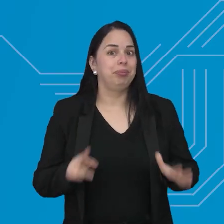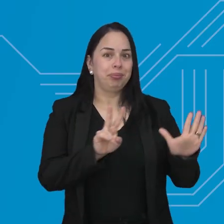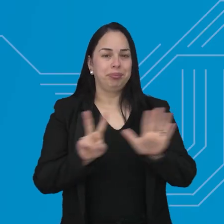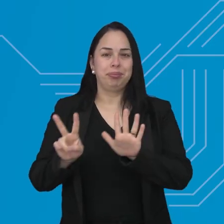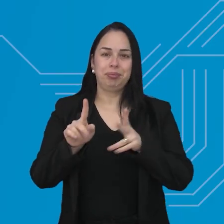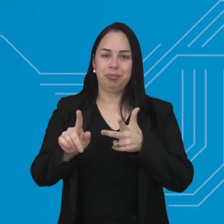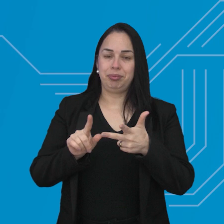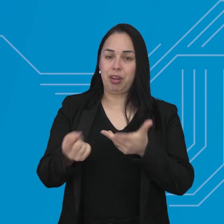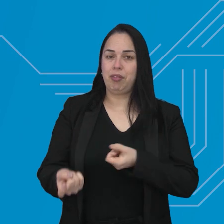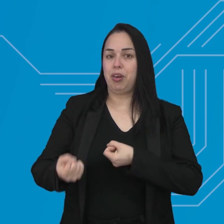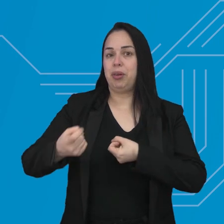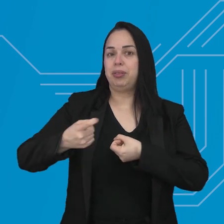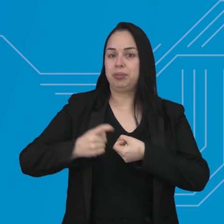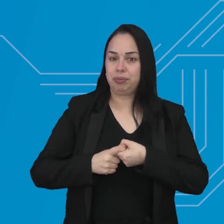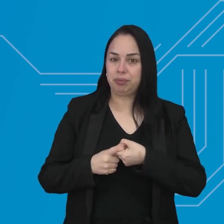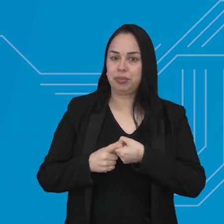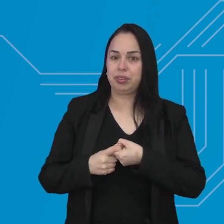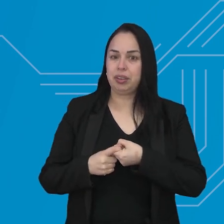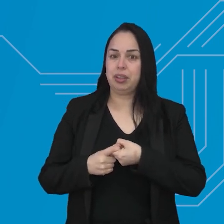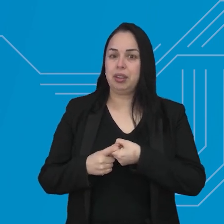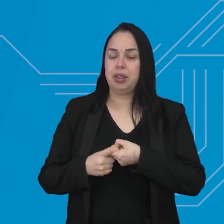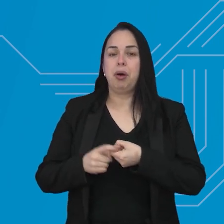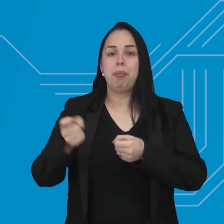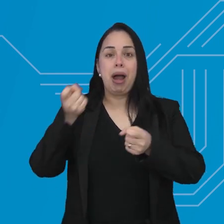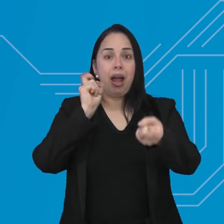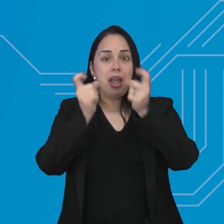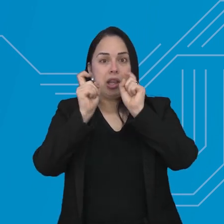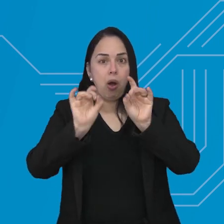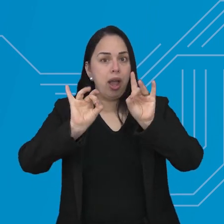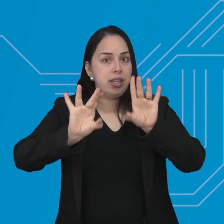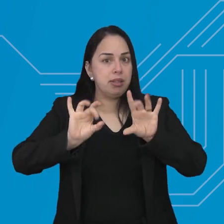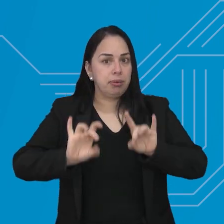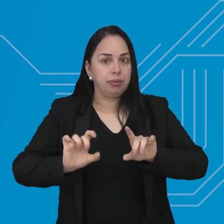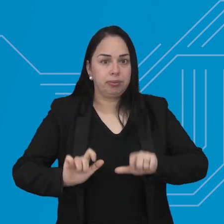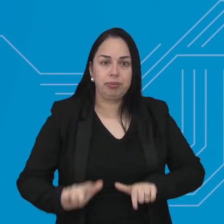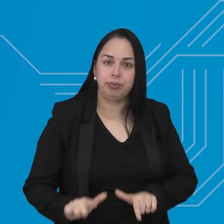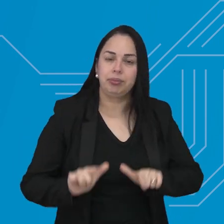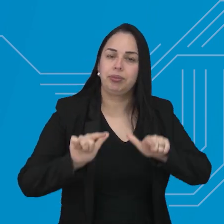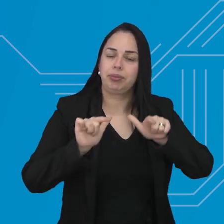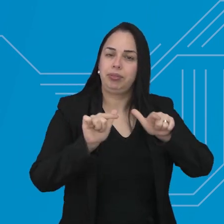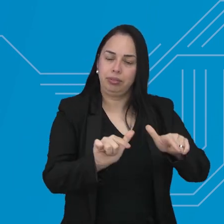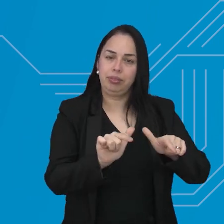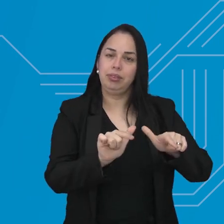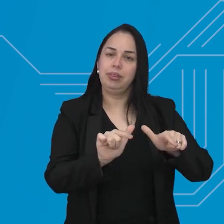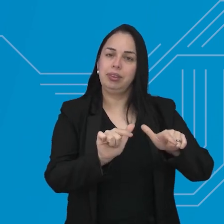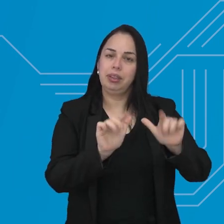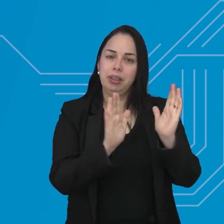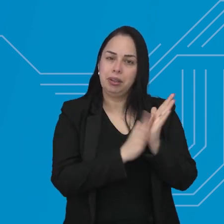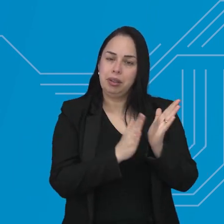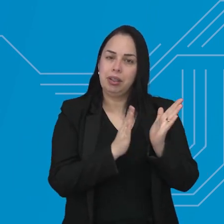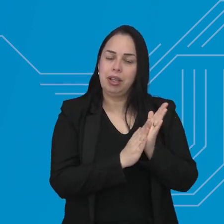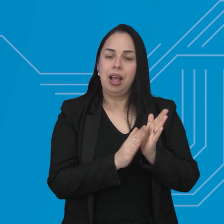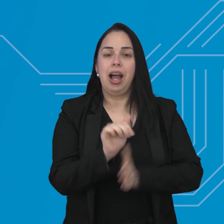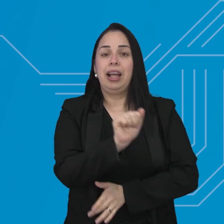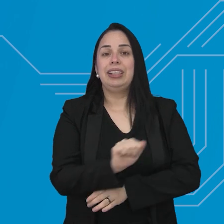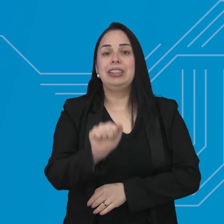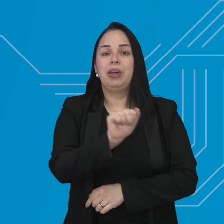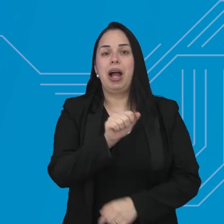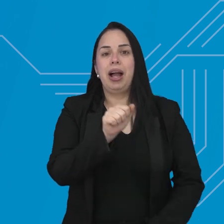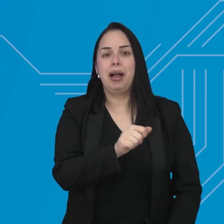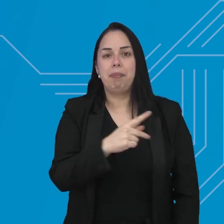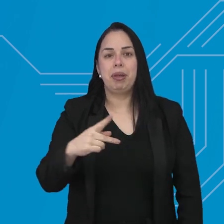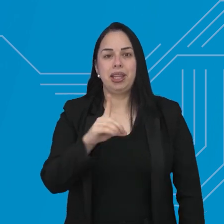E o Semana Legislativa está de volta. Uma sessão solene marcou a entrega da Medalha de Mérito Legislativo à APPD,